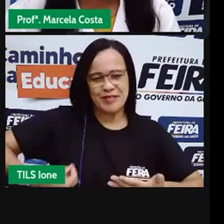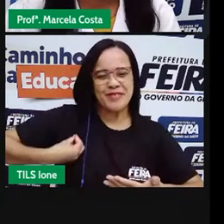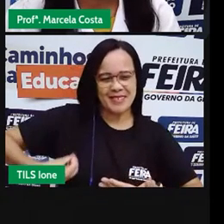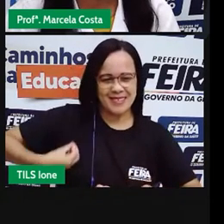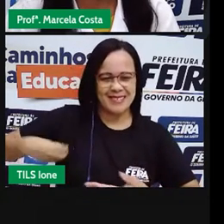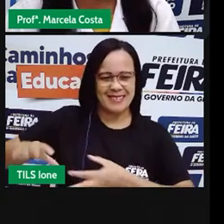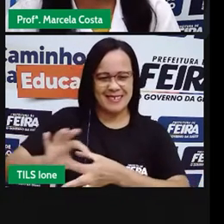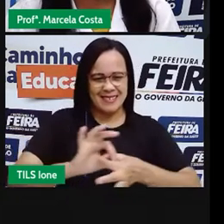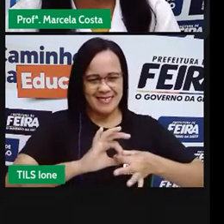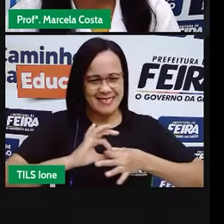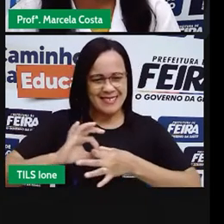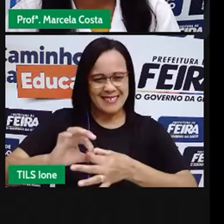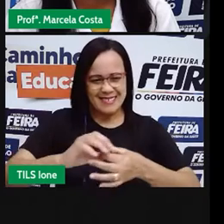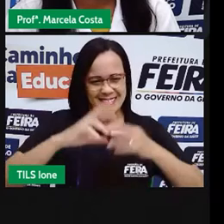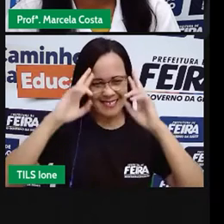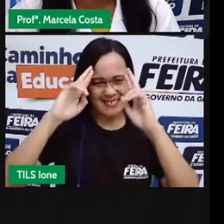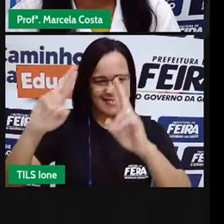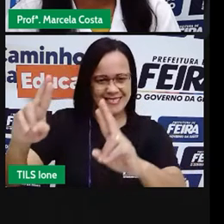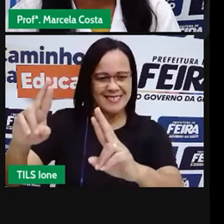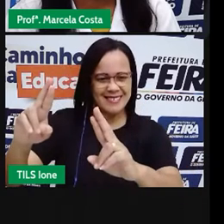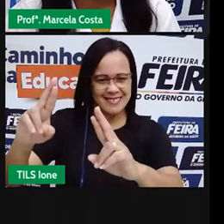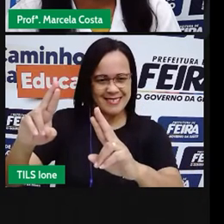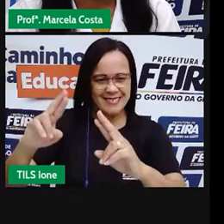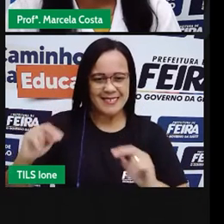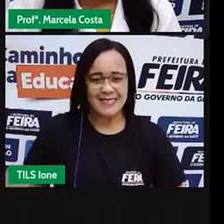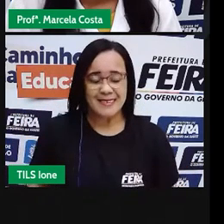desenho imagem e